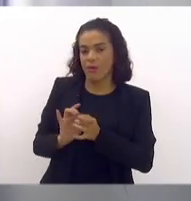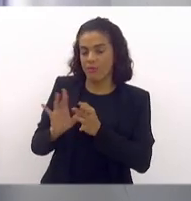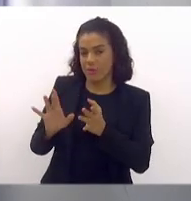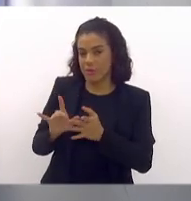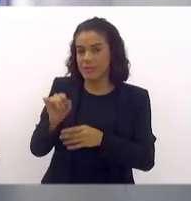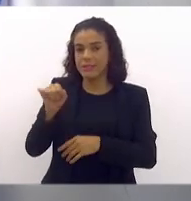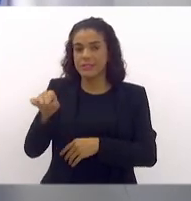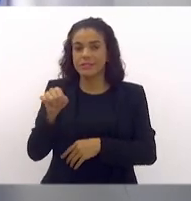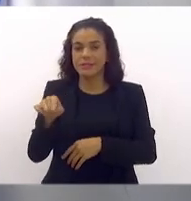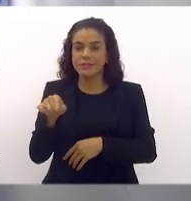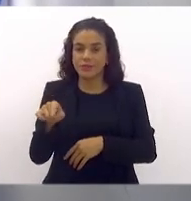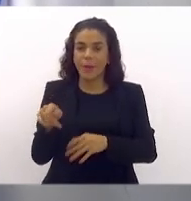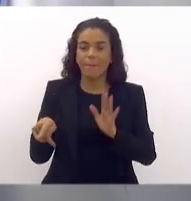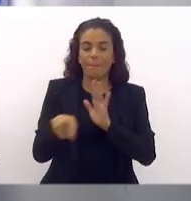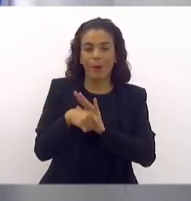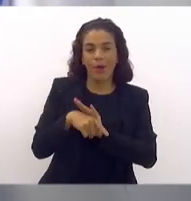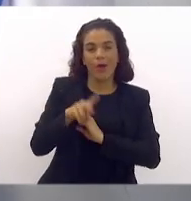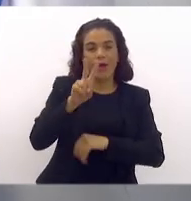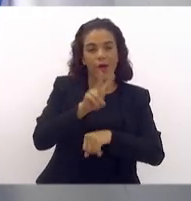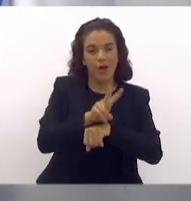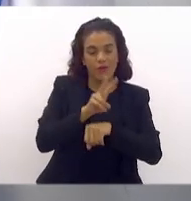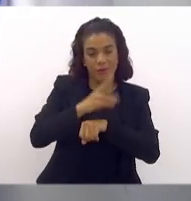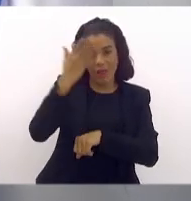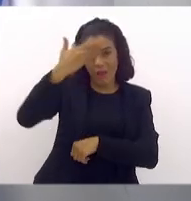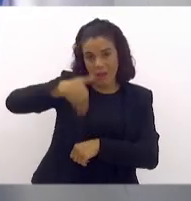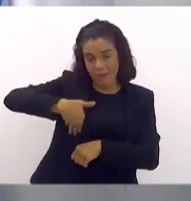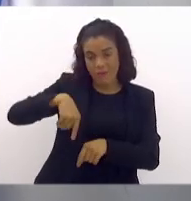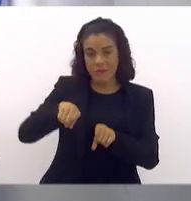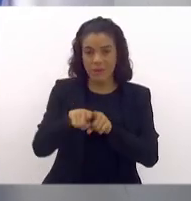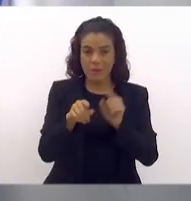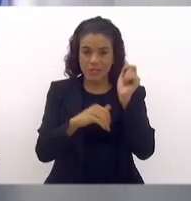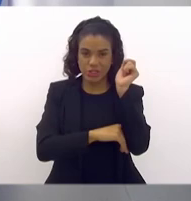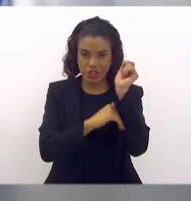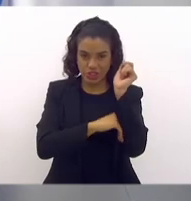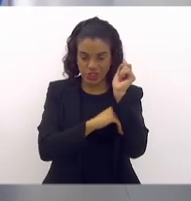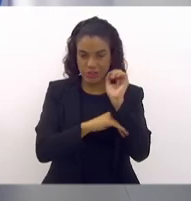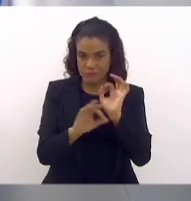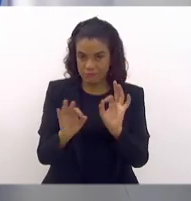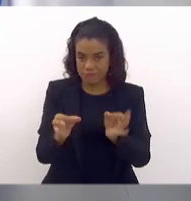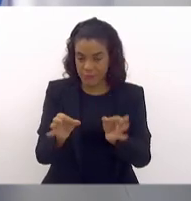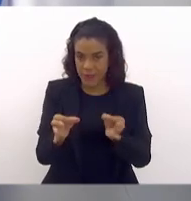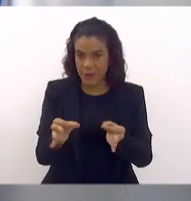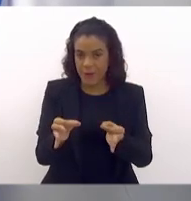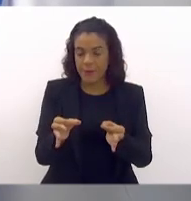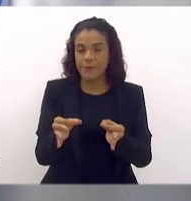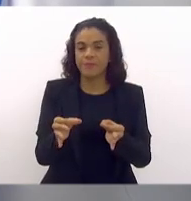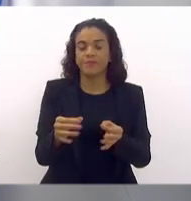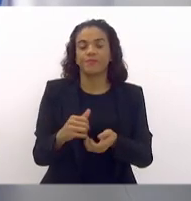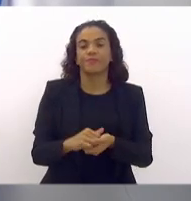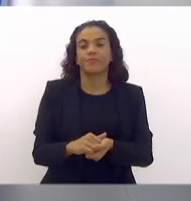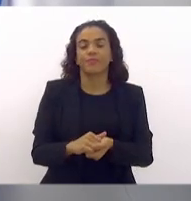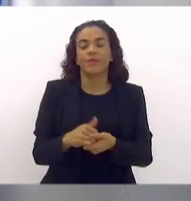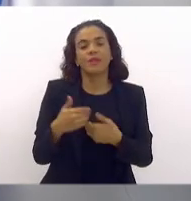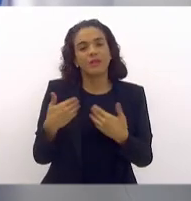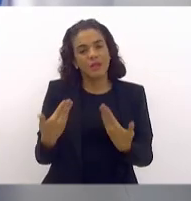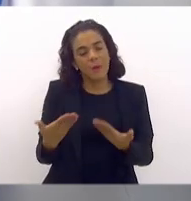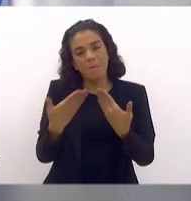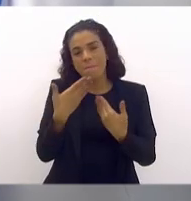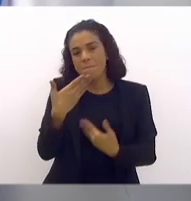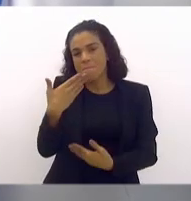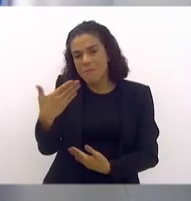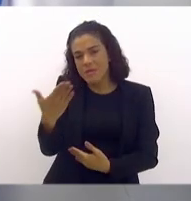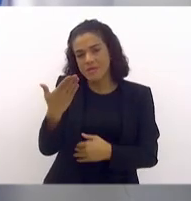pela cadeia de custódia da prova e pela necessidade do sigilo daquilo. Então, pedindo à